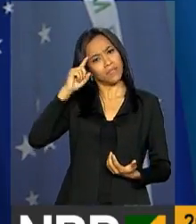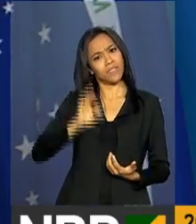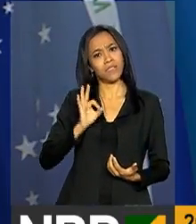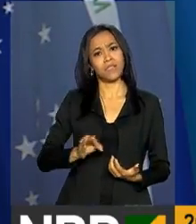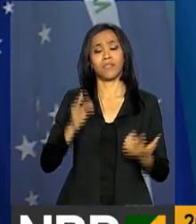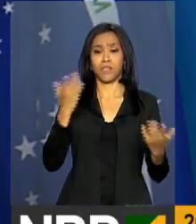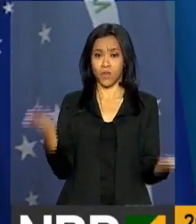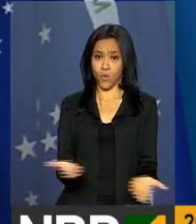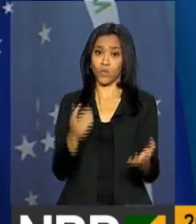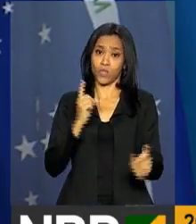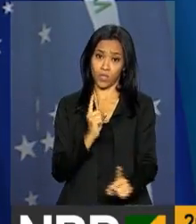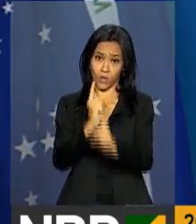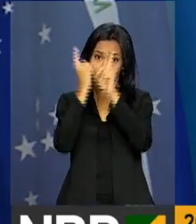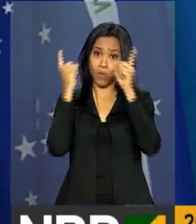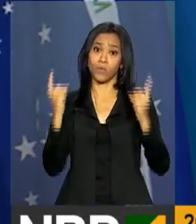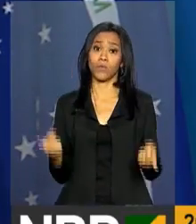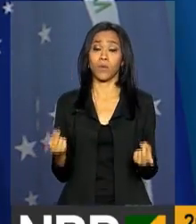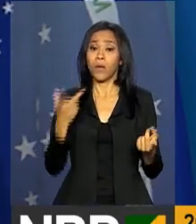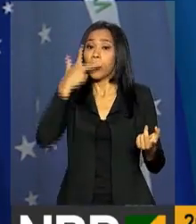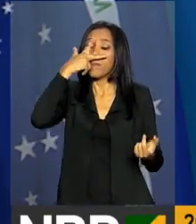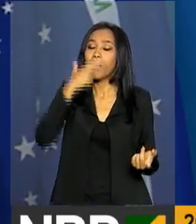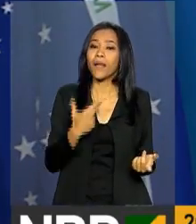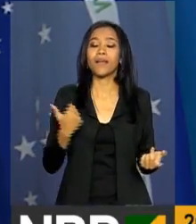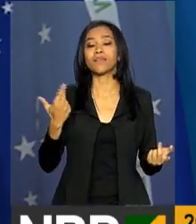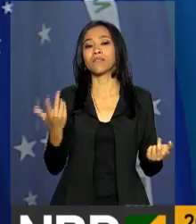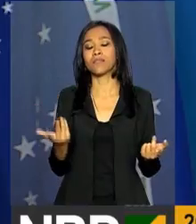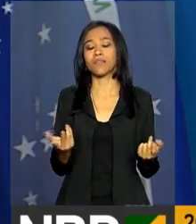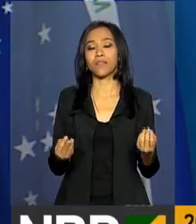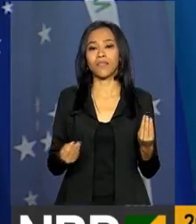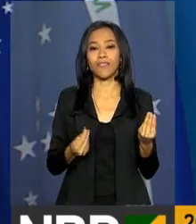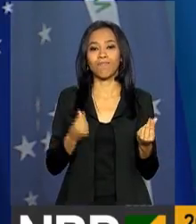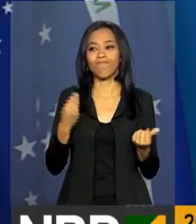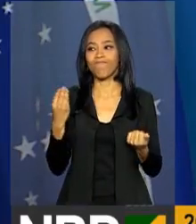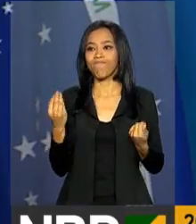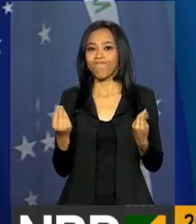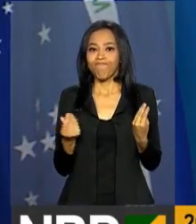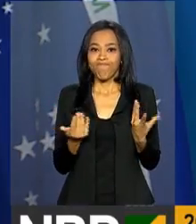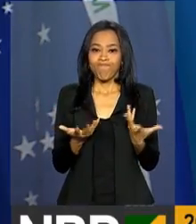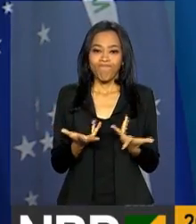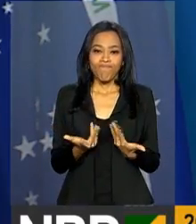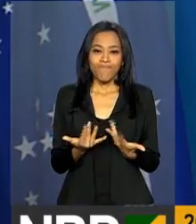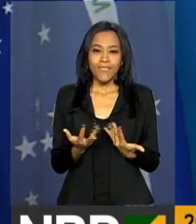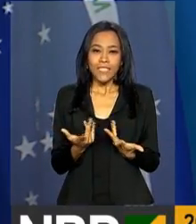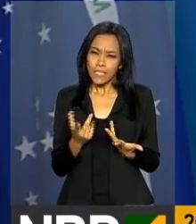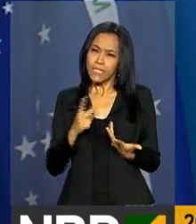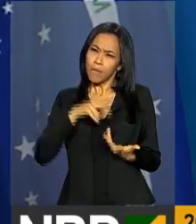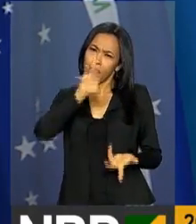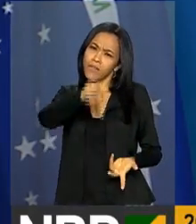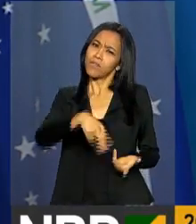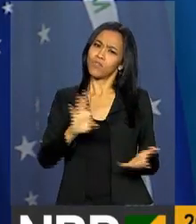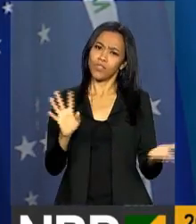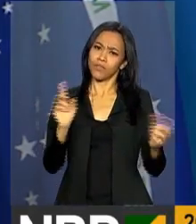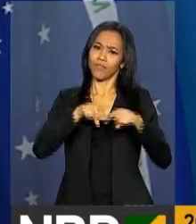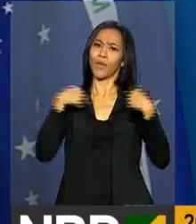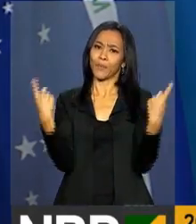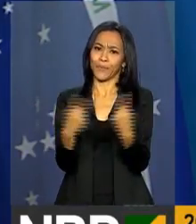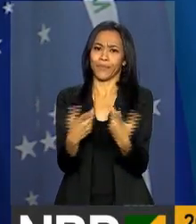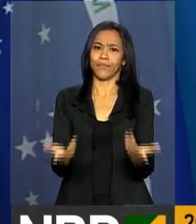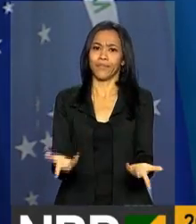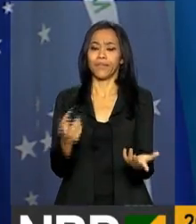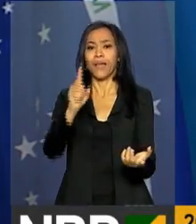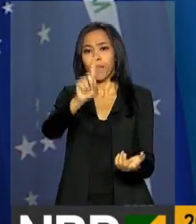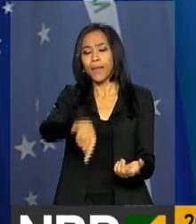e as solenidades né parece que elas muitas muitas vezes elas não têm significado mas ela tem uma razão de ser porque ela ser